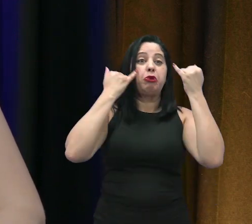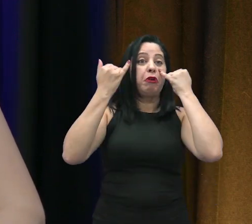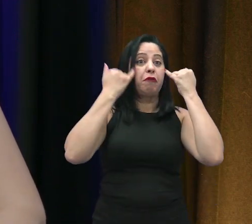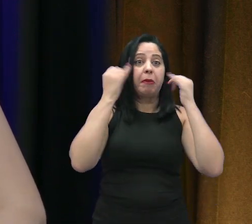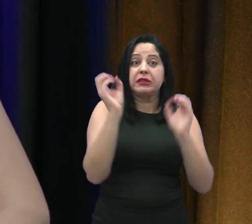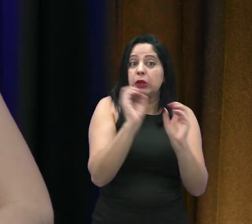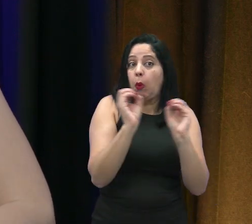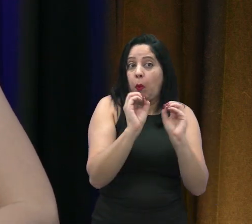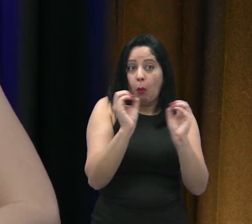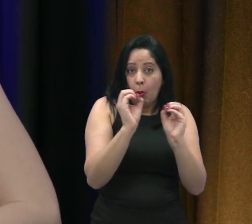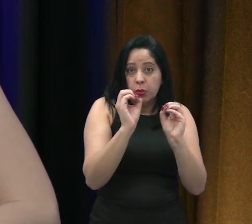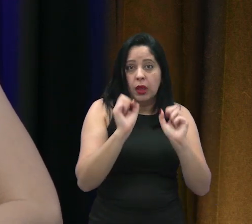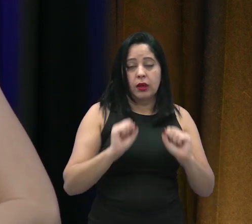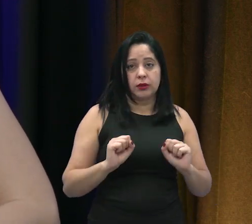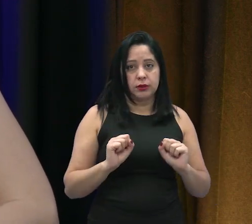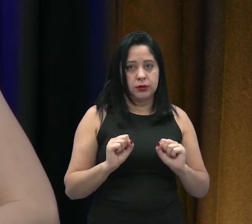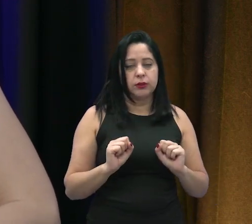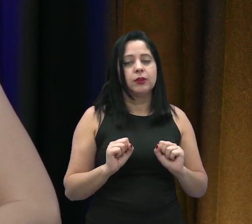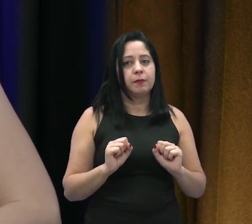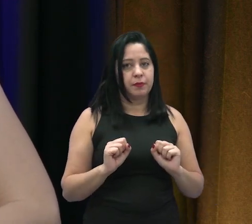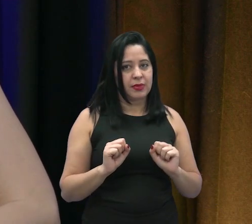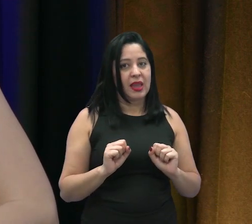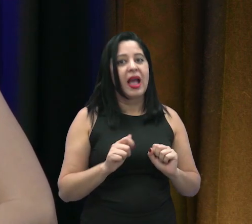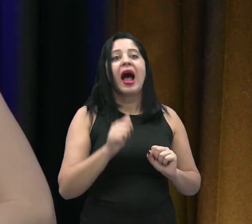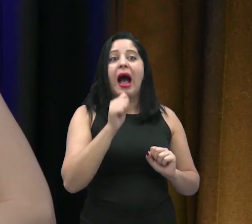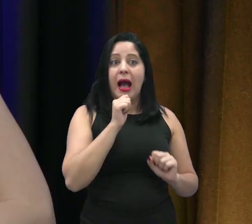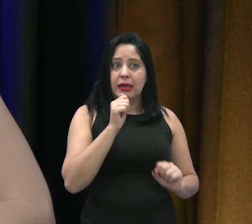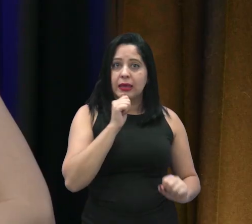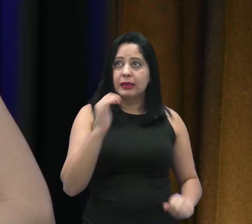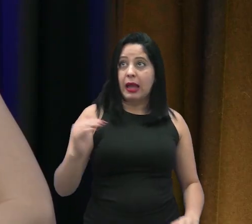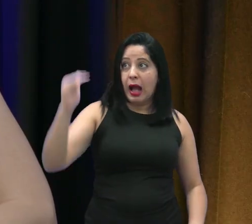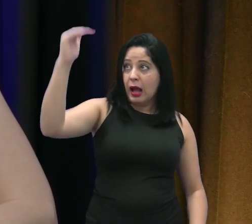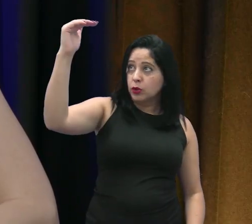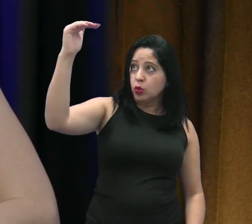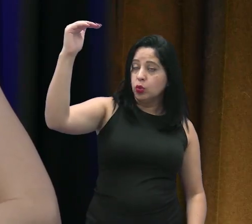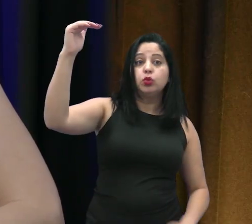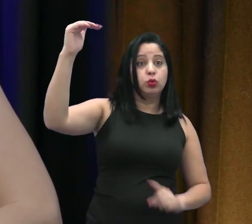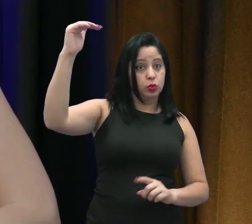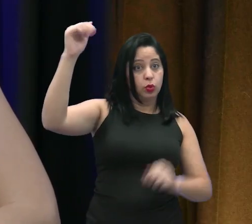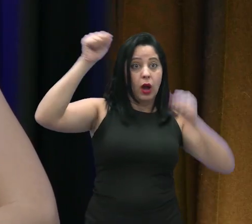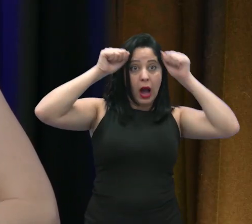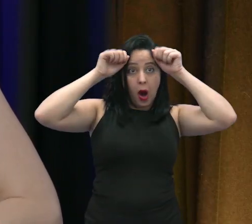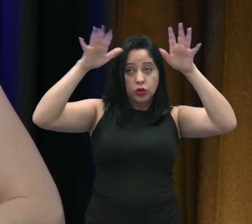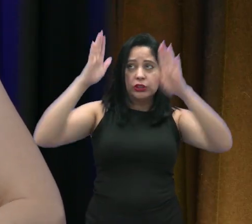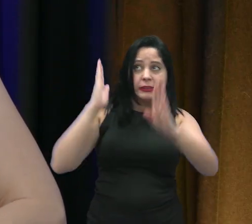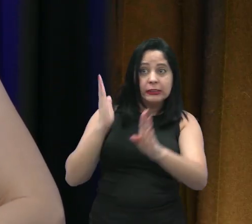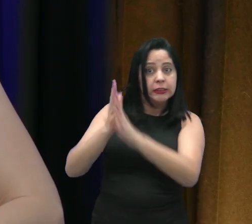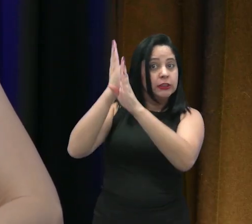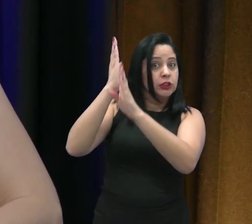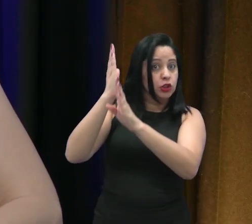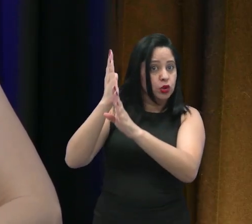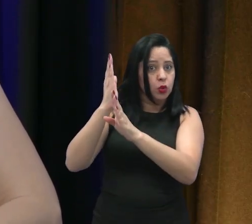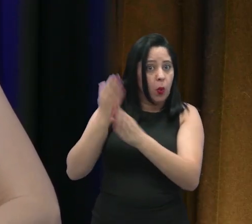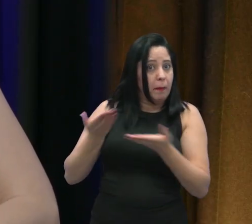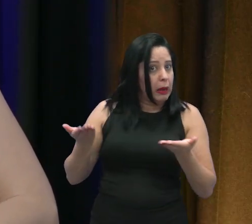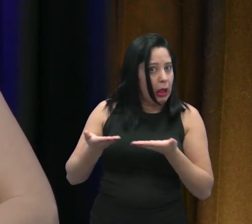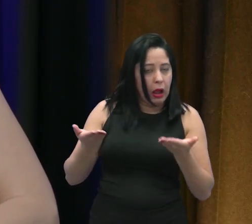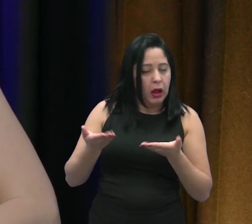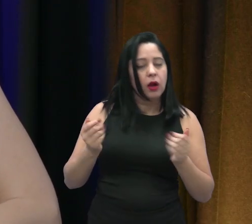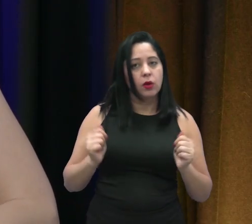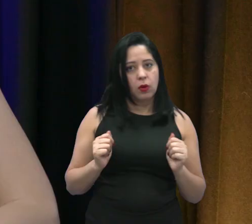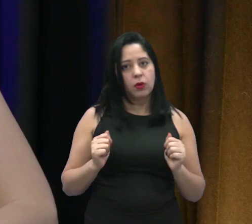à informação, Sim. então fica mais fácil. Então, nós temos ainda adultos que estão sendo diagnosticados, né? Porque pode ser diagnosticado em